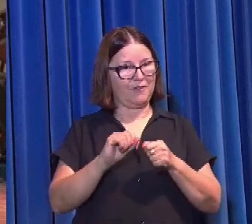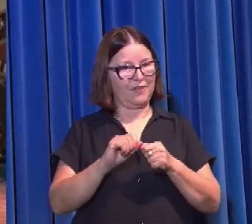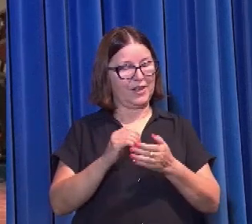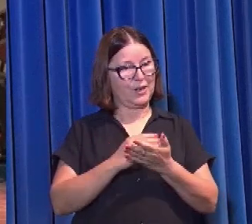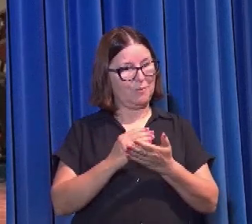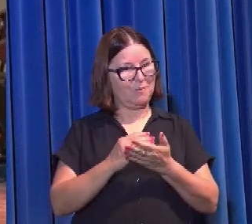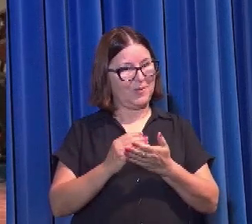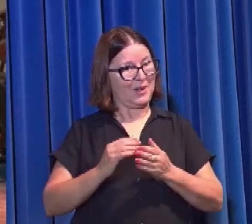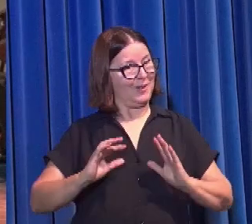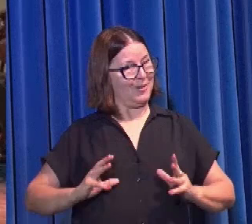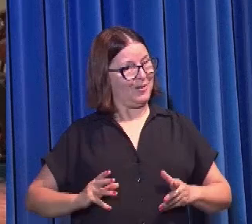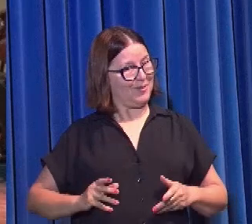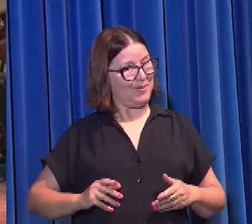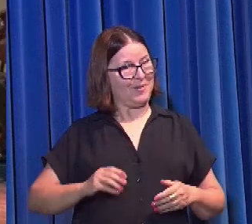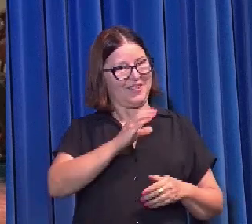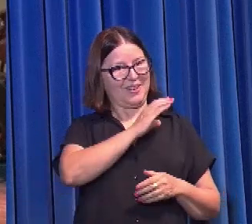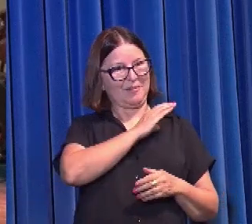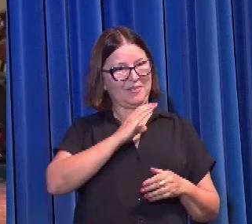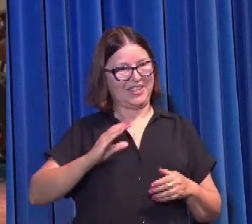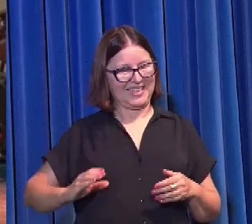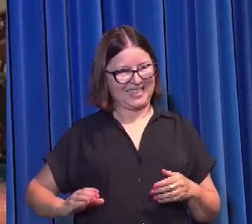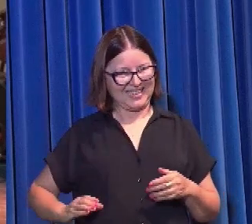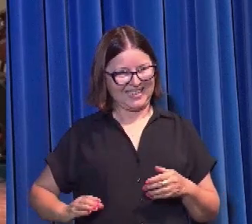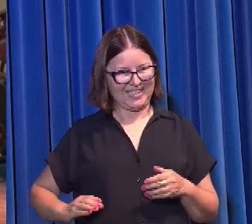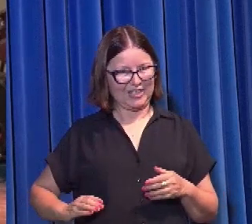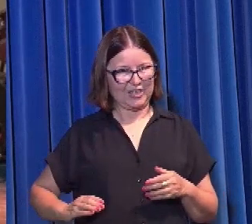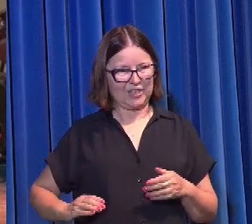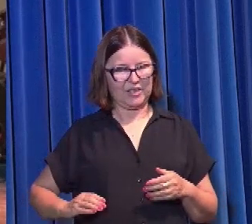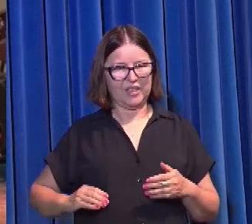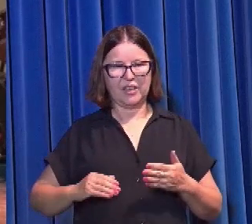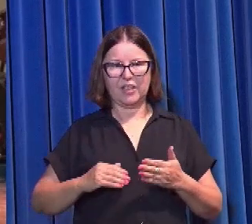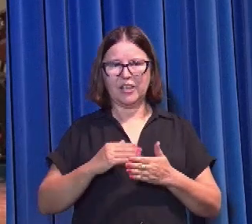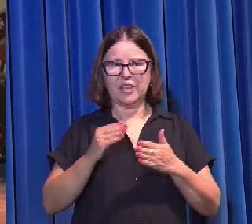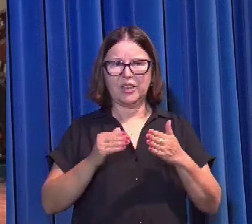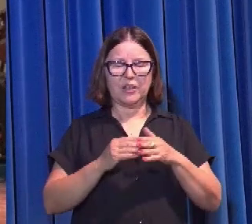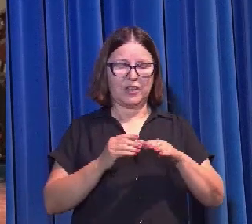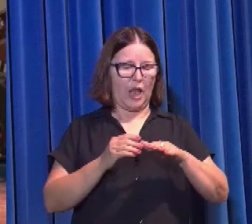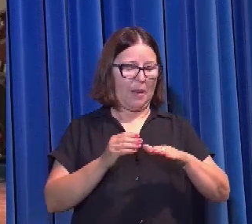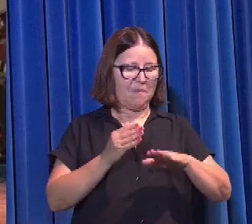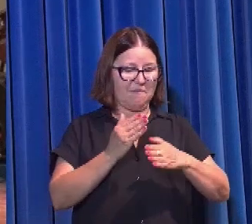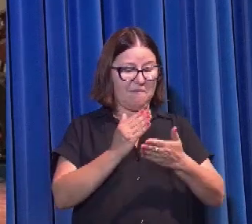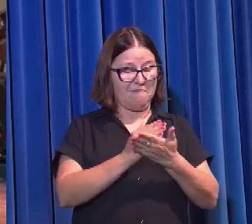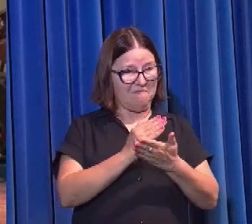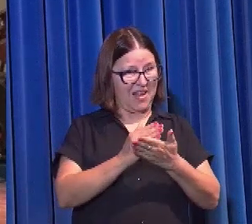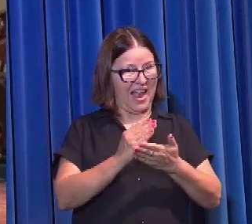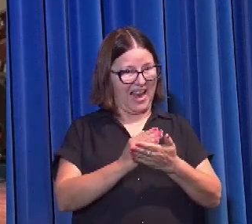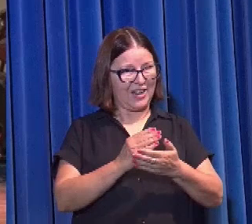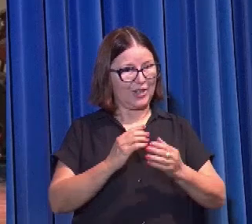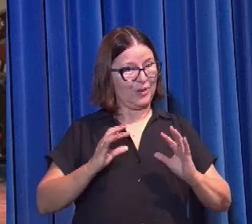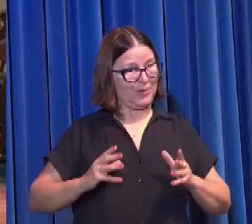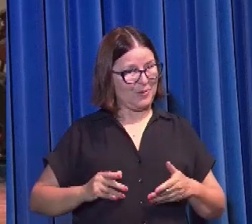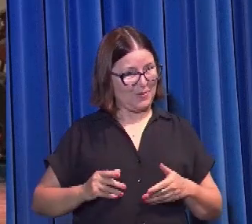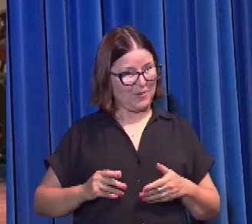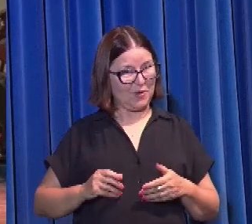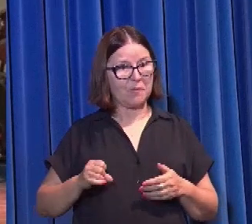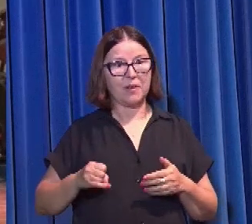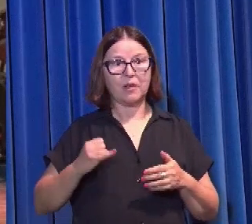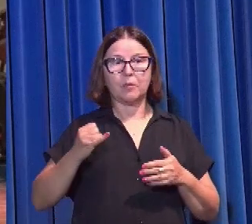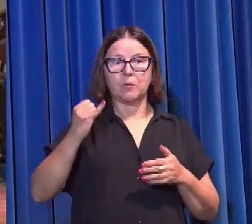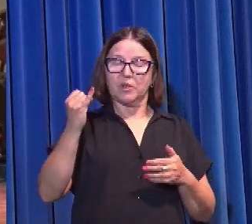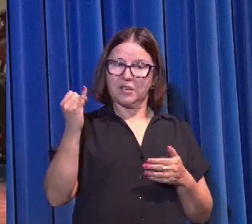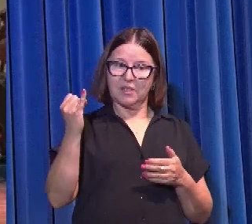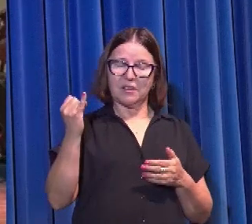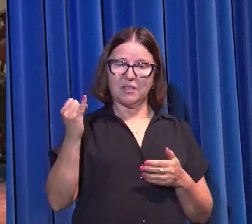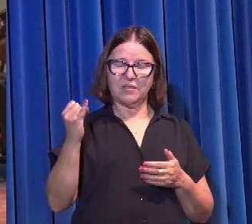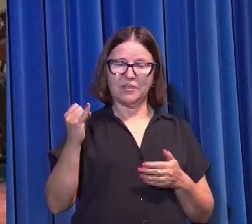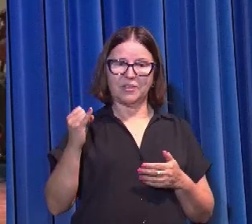irmão. Cada pedacinho do seu corpo é importante, assim como cada membro da Igreja de Jesus Cristo é